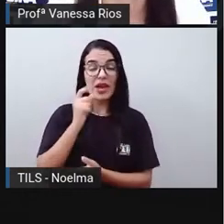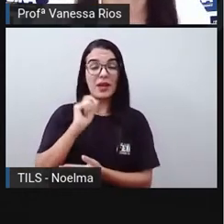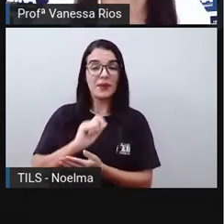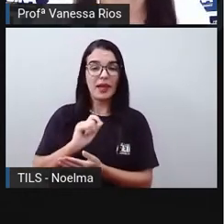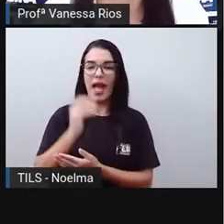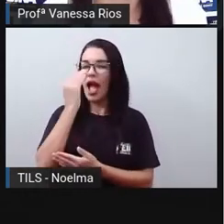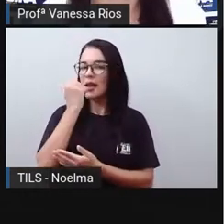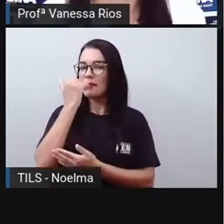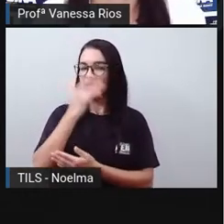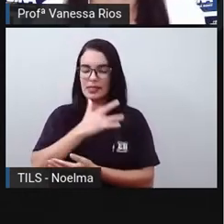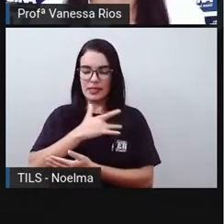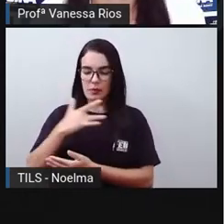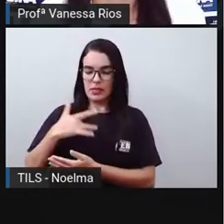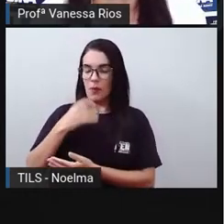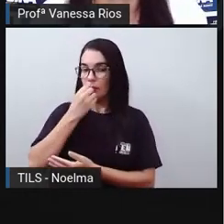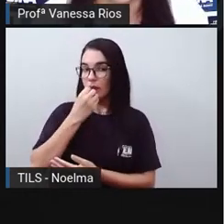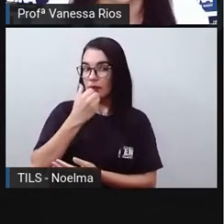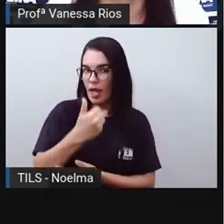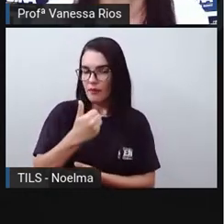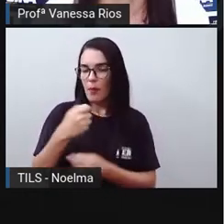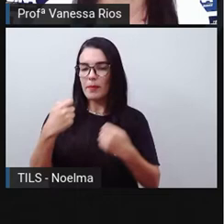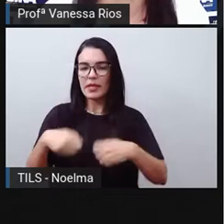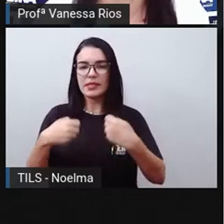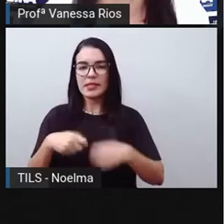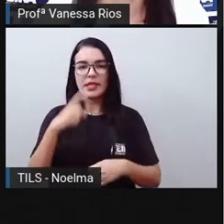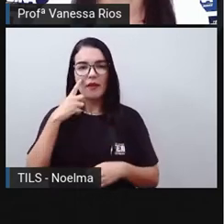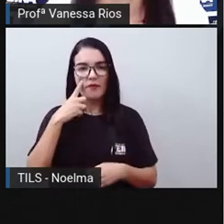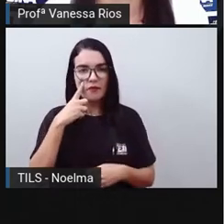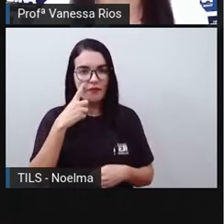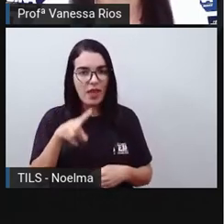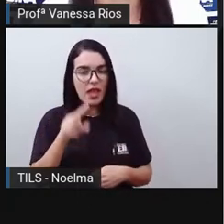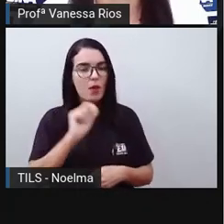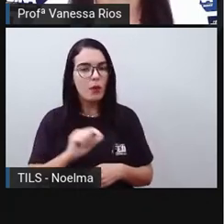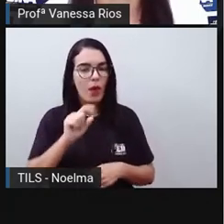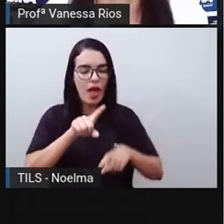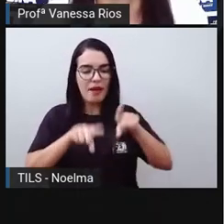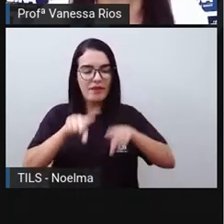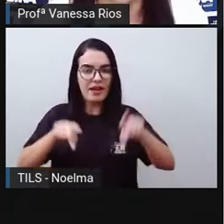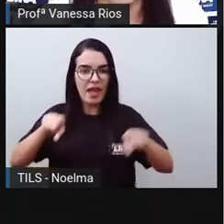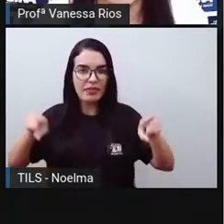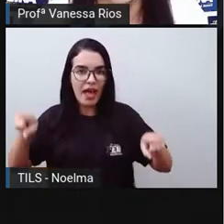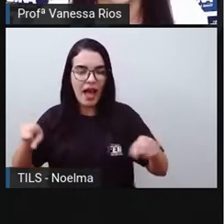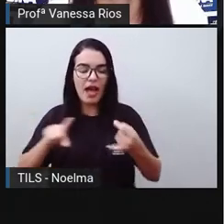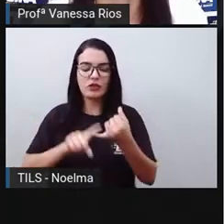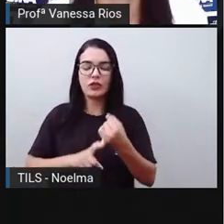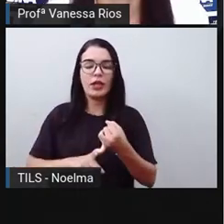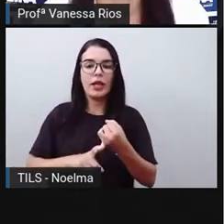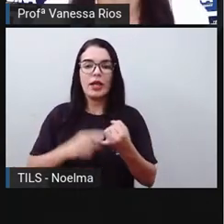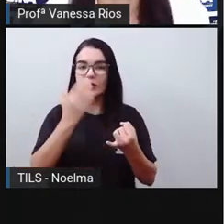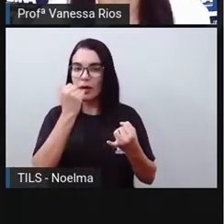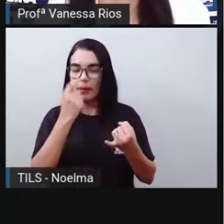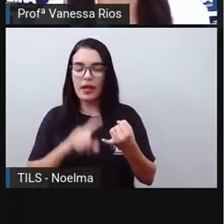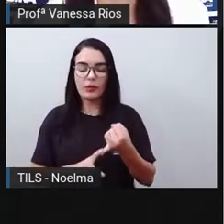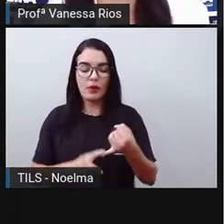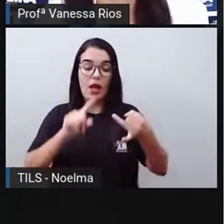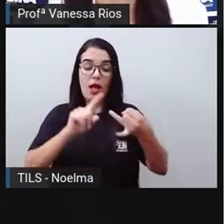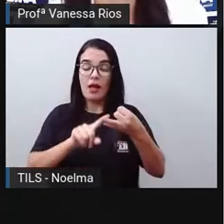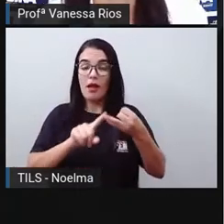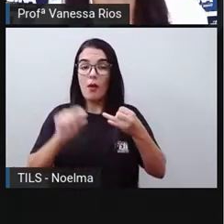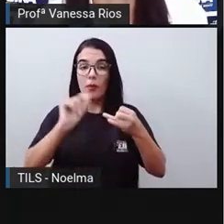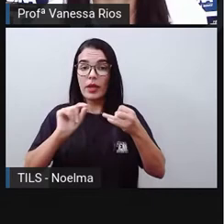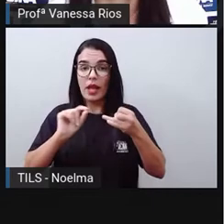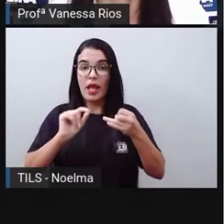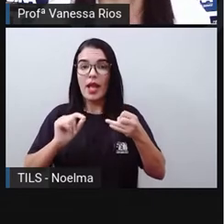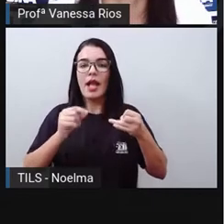precisa observar toda essa variedade e lembrar aí das quantidades adequadas, não é? Das qualidades